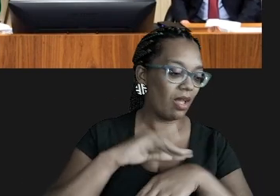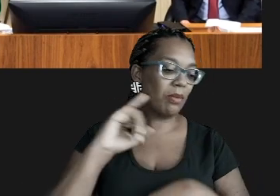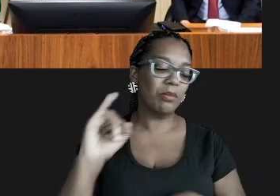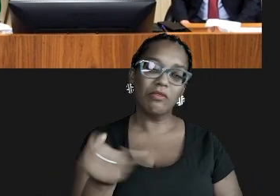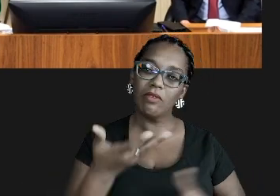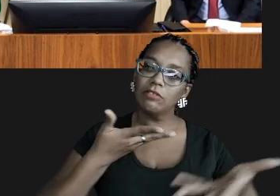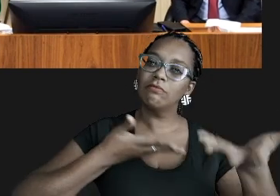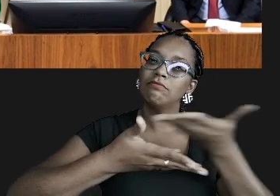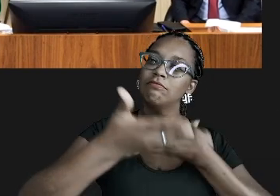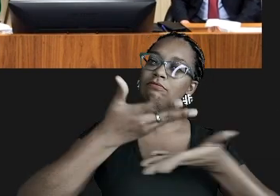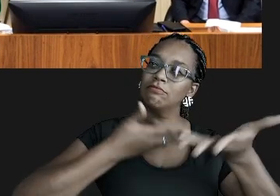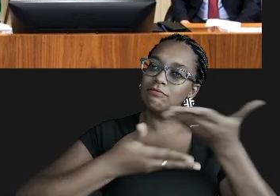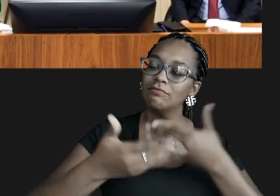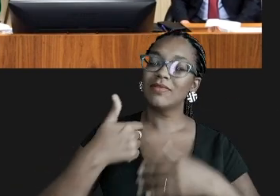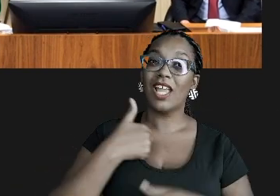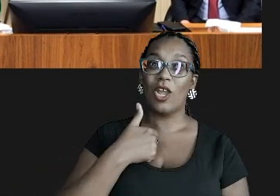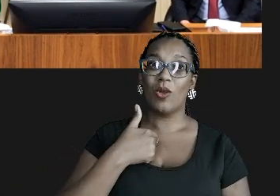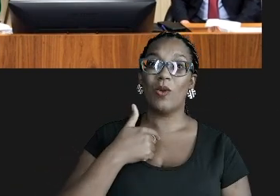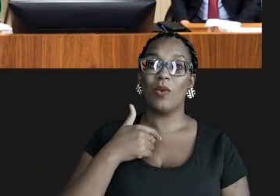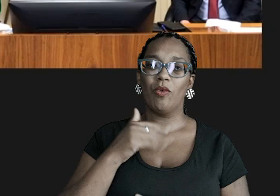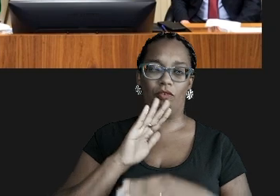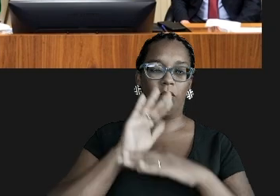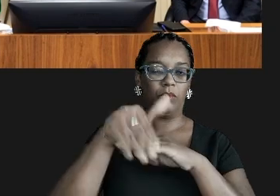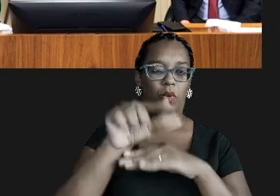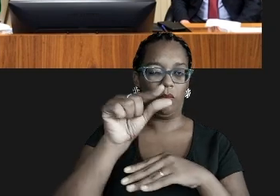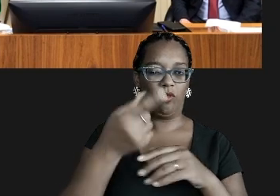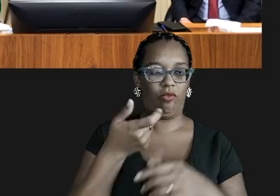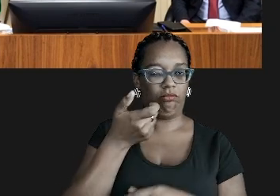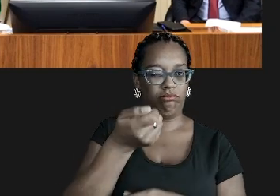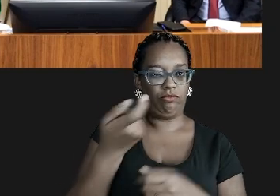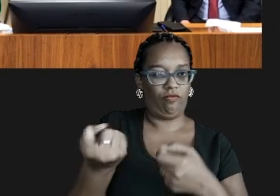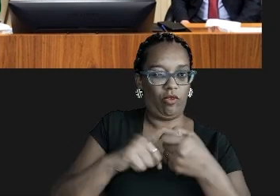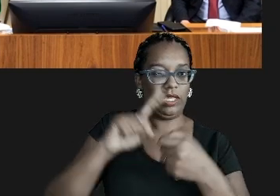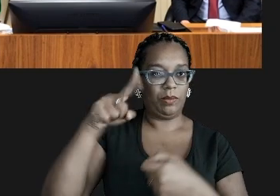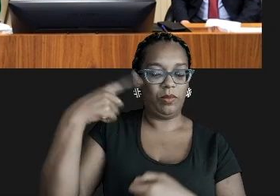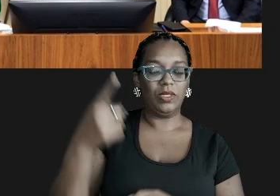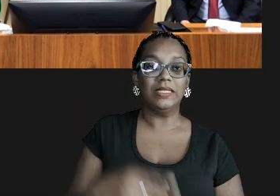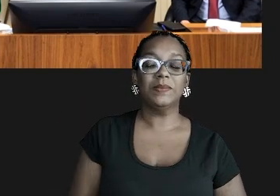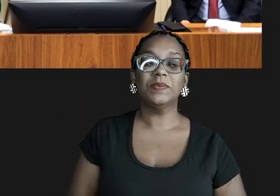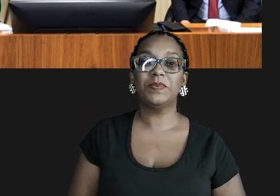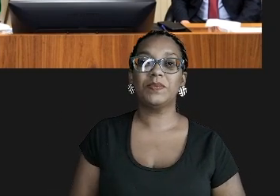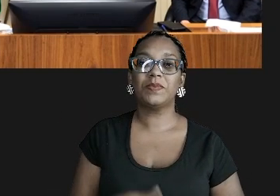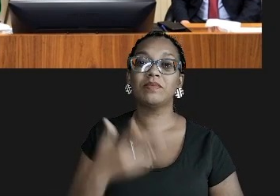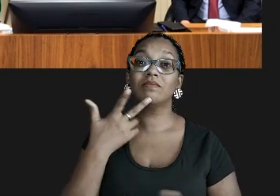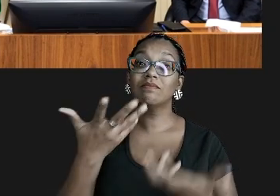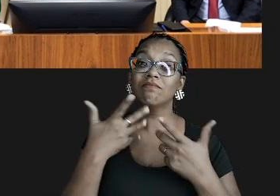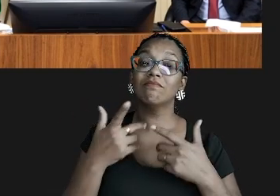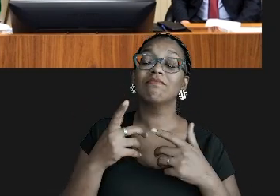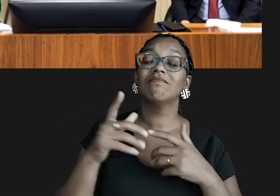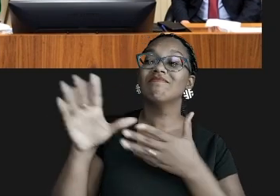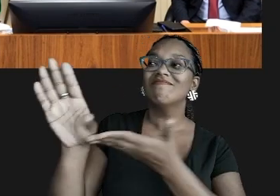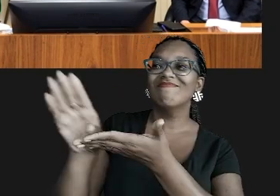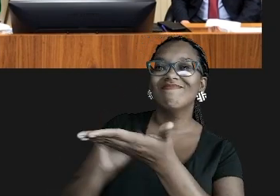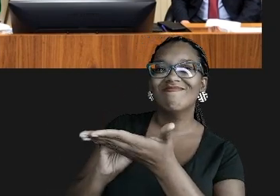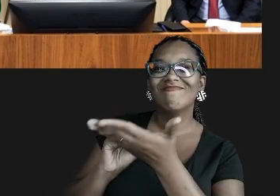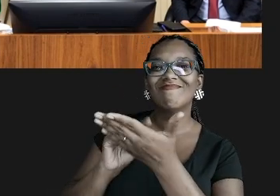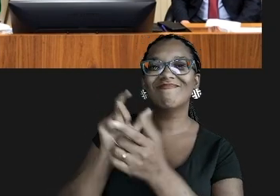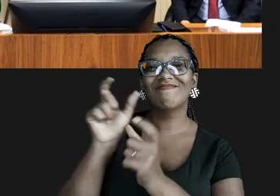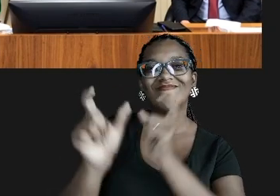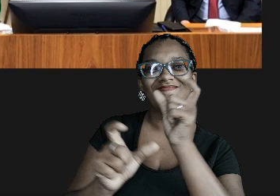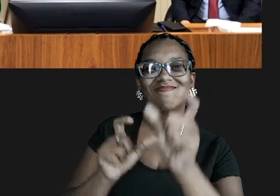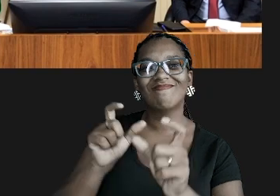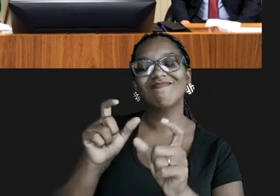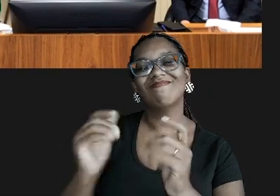dessa relação Eu até vou pular um pouquinho vou voltar depois e nesse sentido eu queria fazer com algumas palavras que o nosso